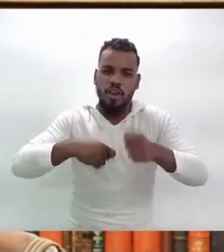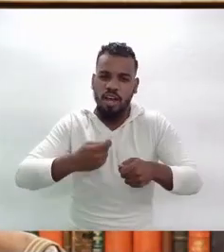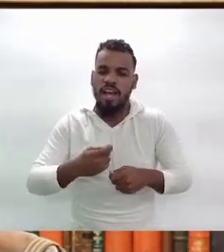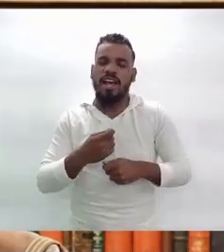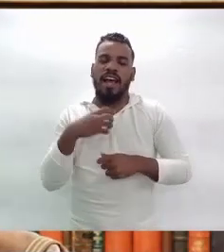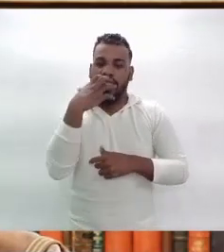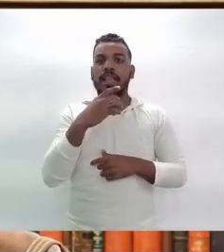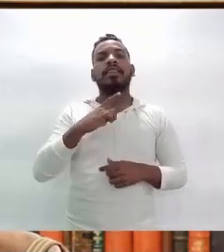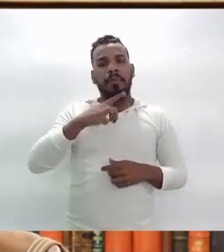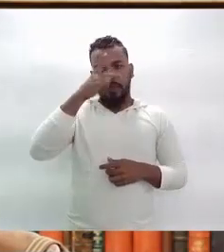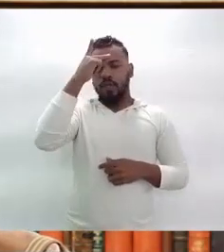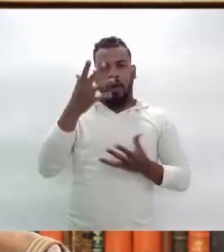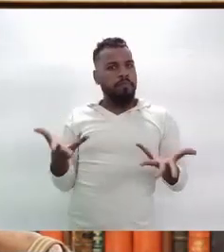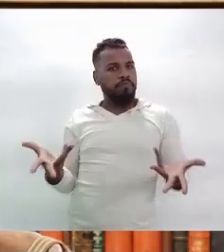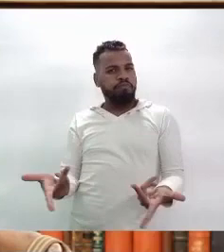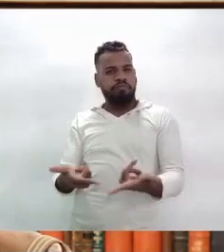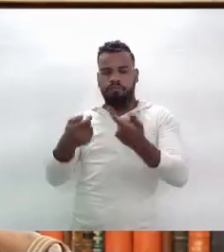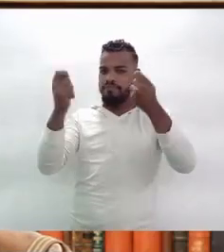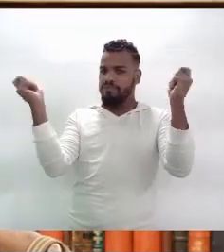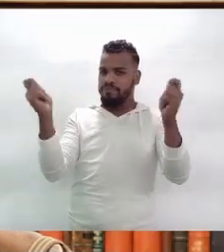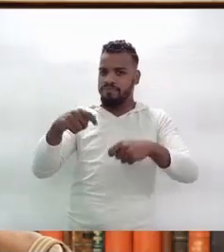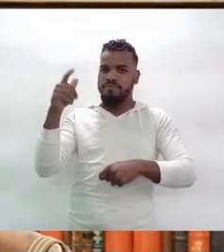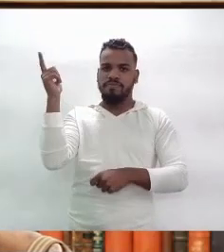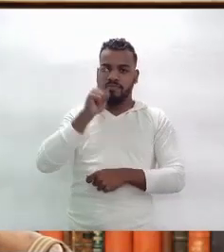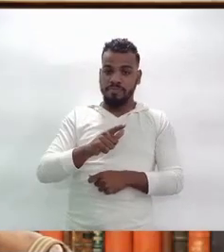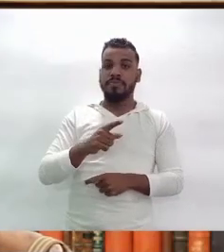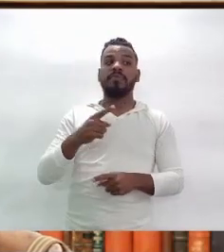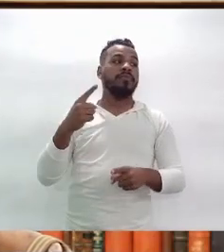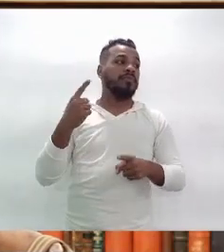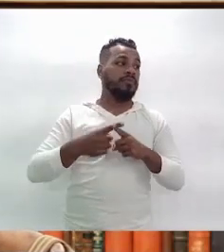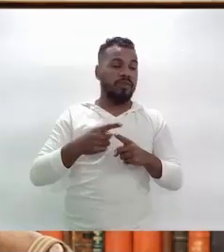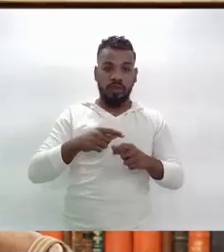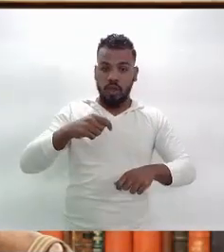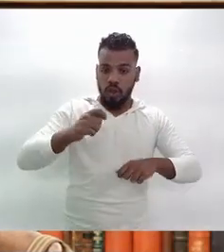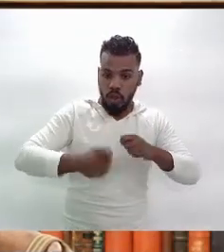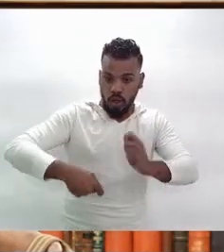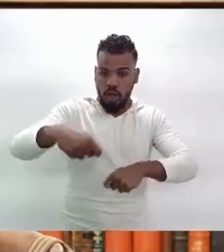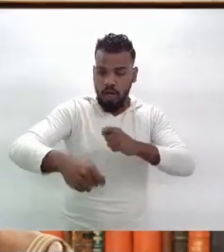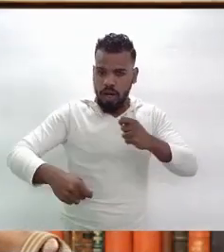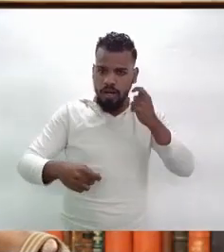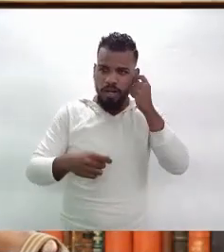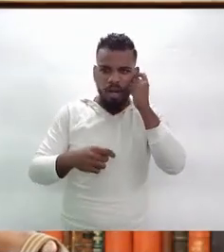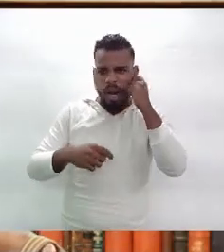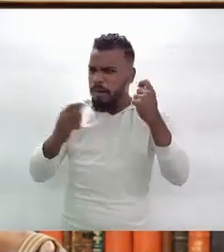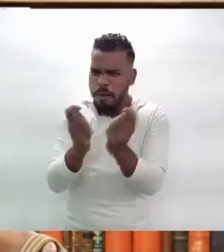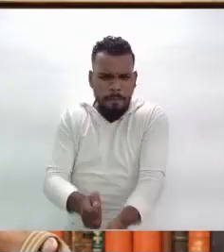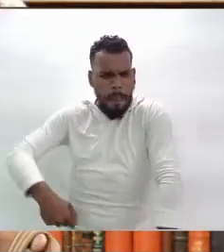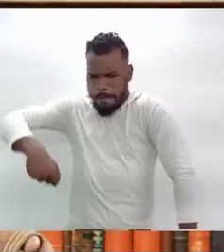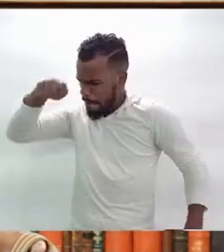tem uma habilidade maravilhosa, mas eu prefiro tocar, porque na hora que eu tô tocando, eu extravaso. Eu